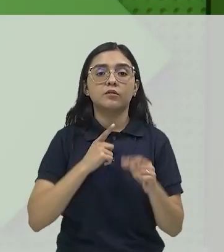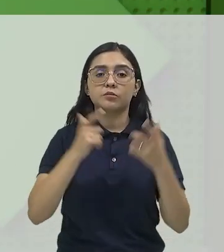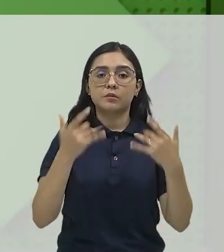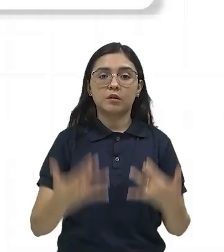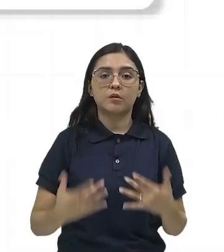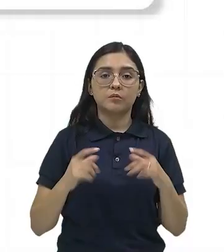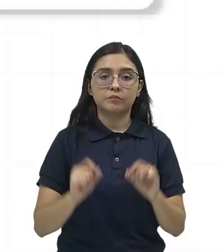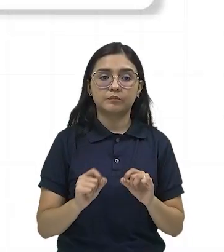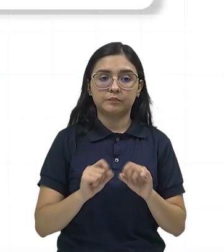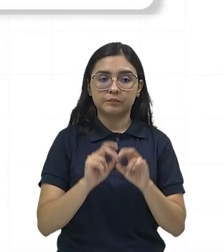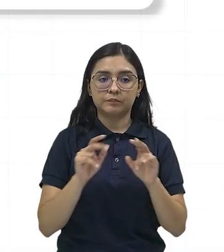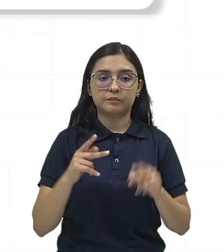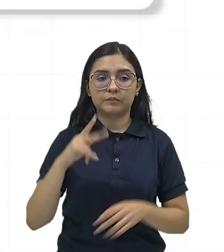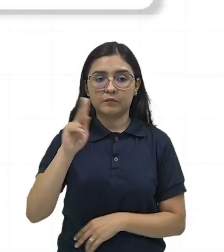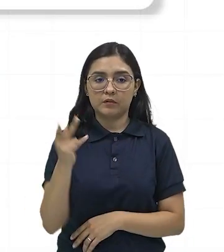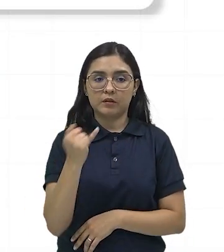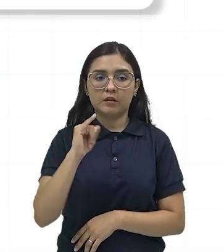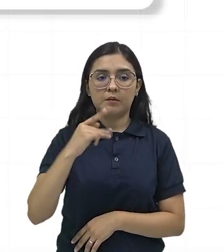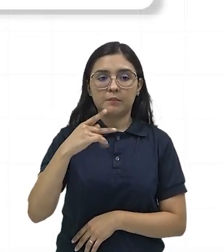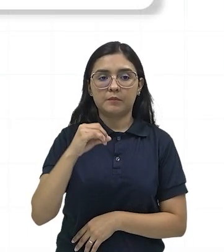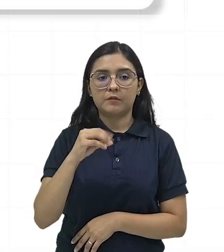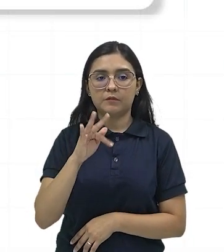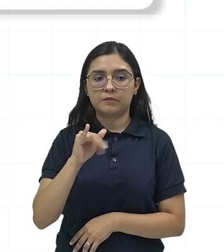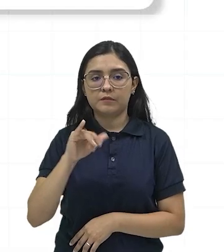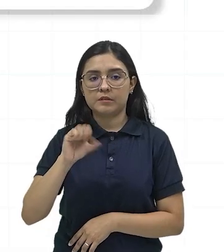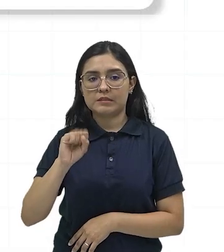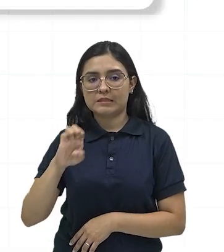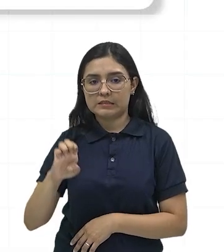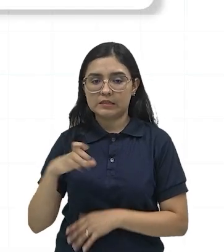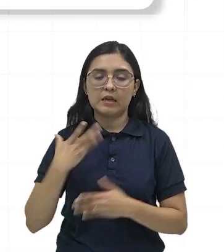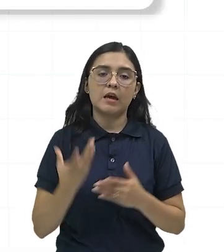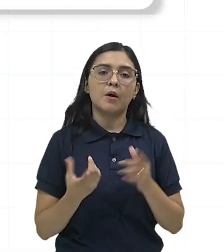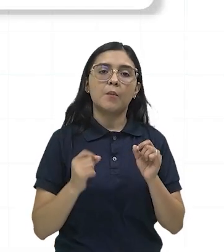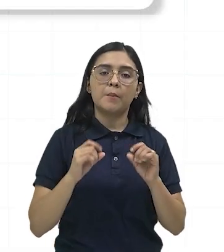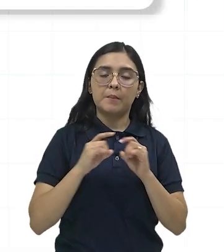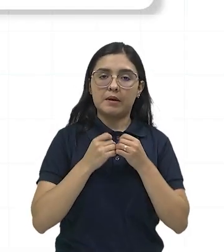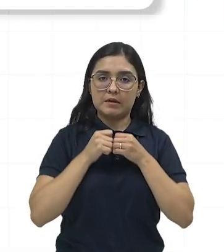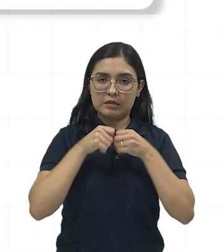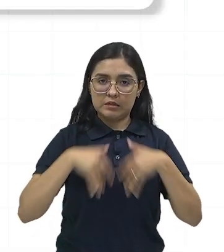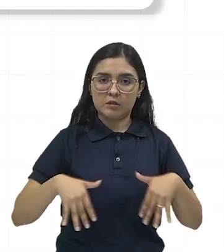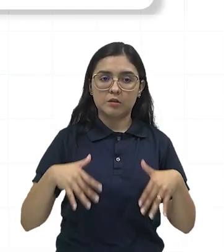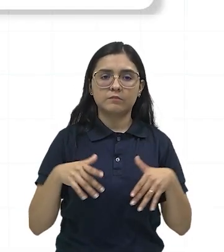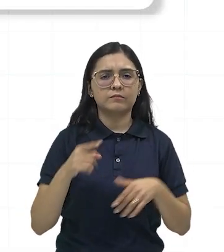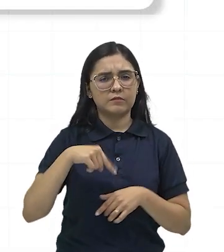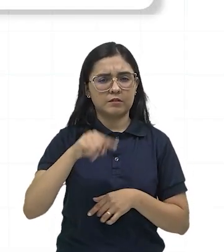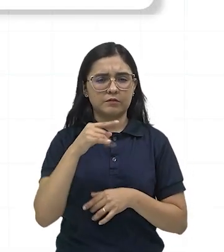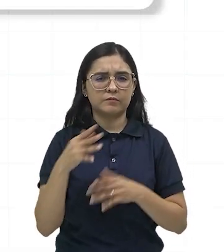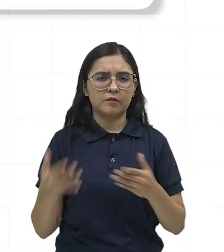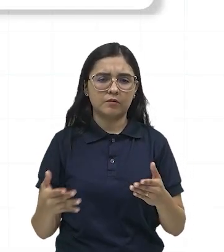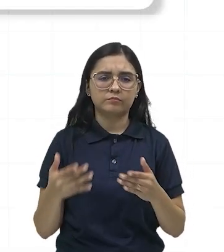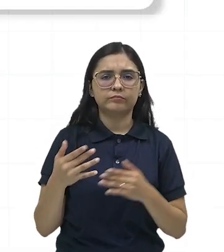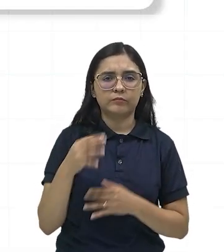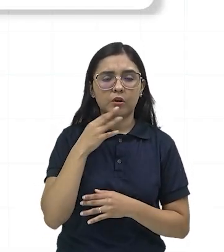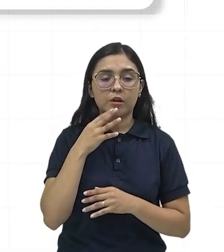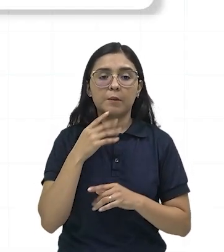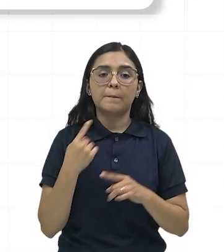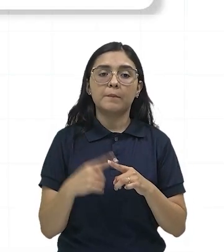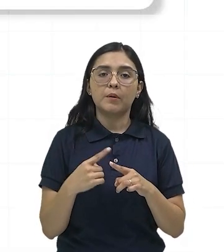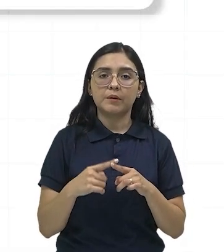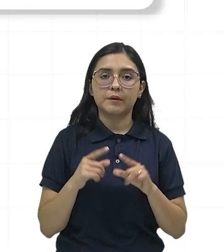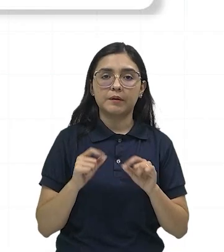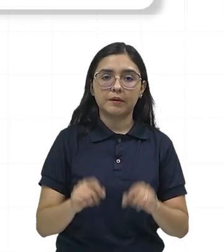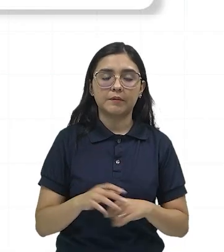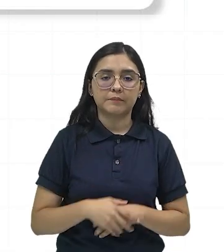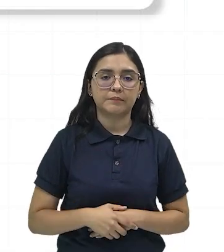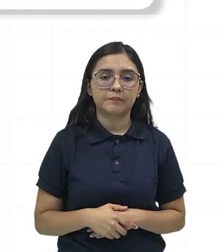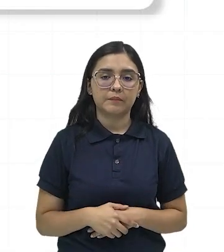falar sobre a hipófise. A hipófise, gente, é uma glândula que vocês vão ouvir falar bastante. E por que a gente vai ouvir